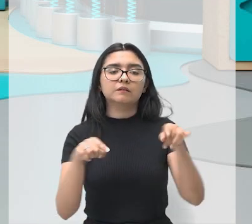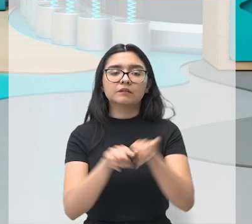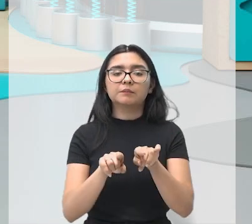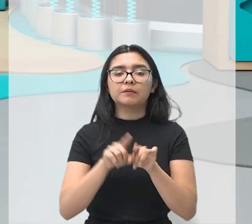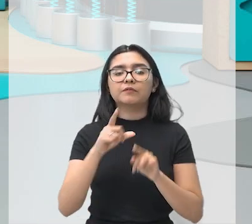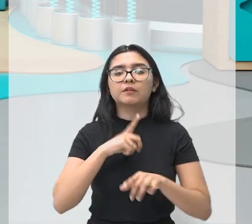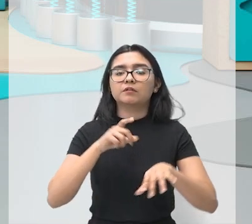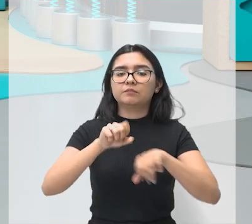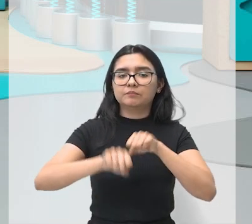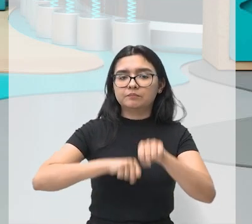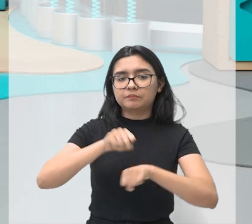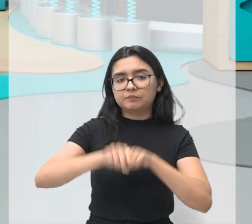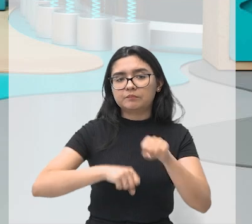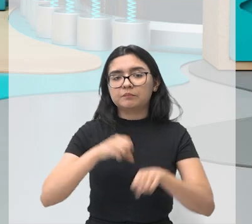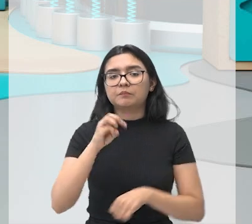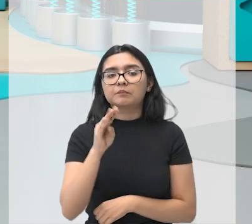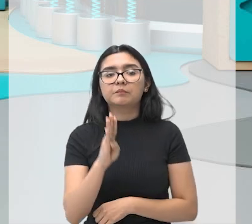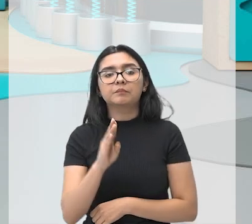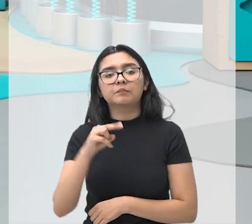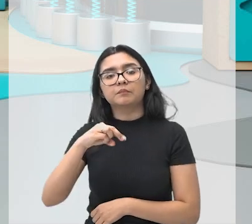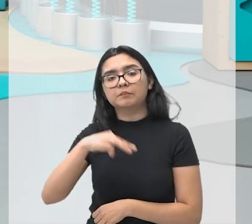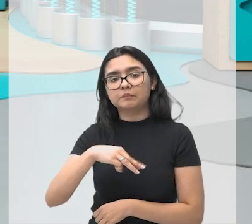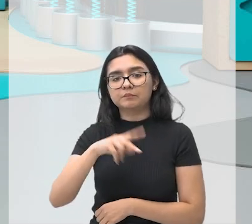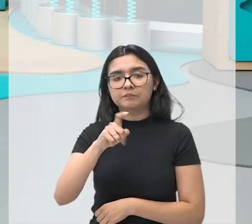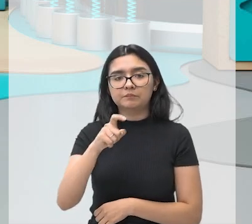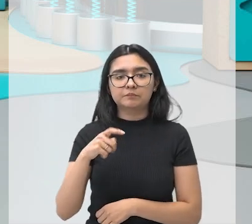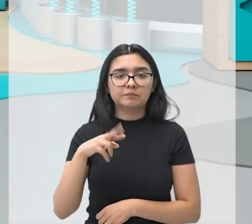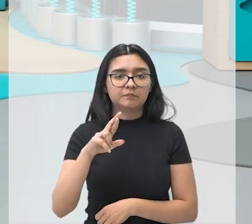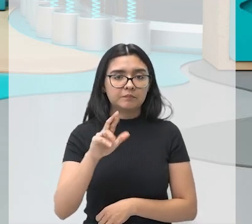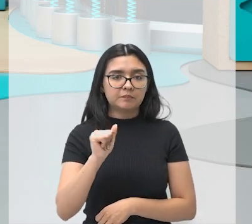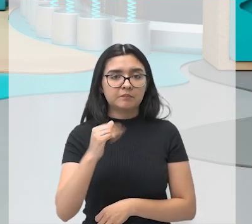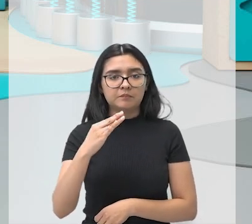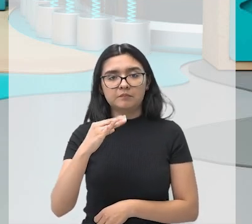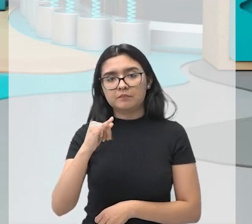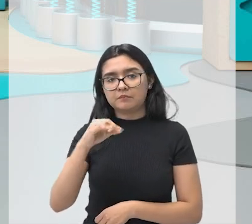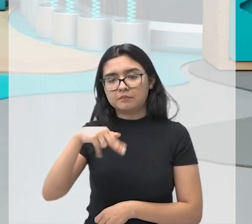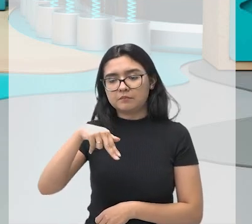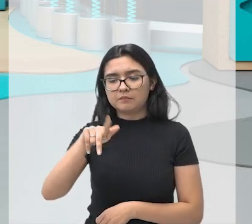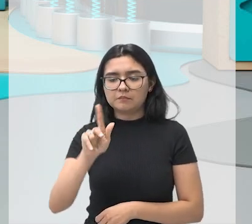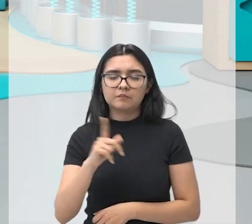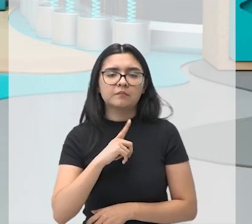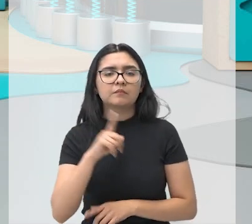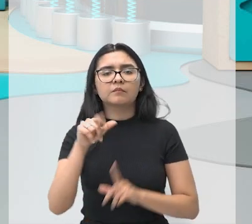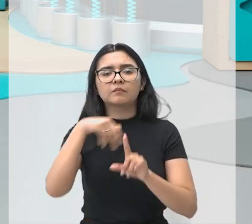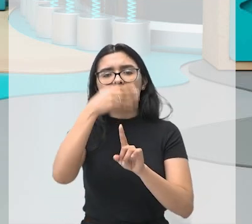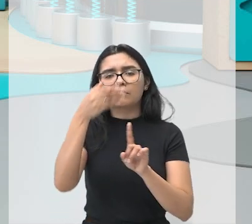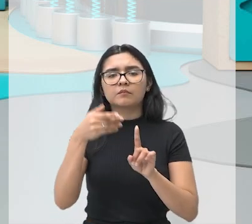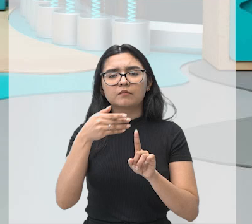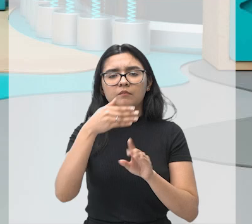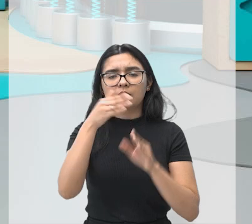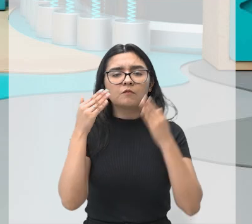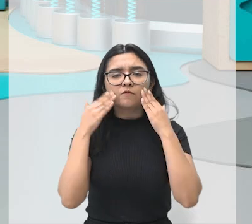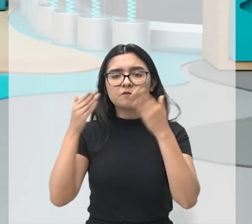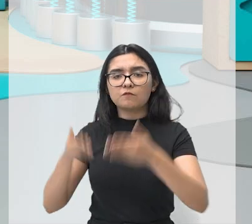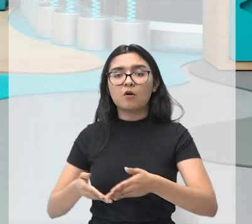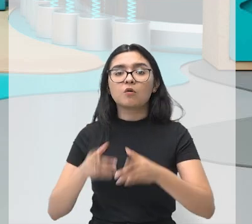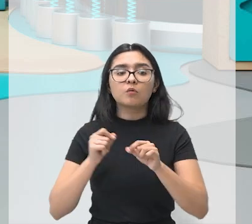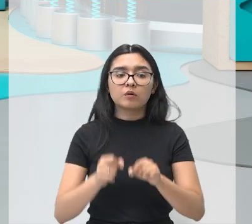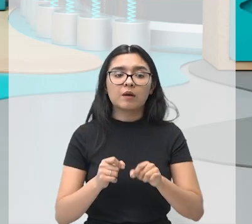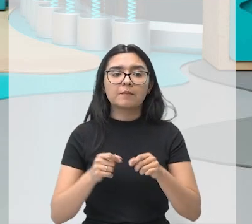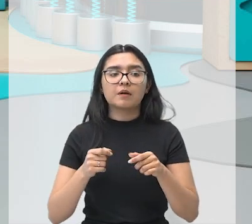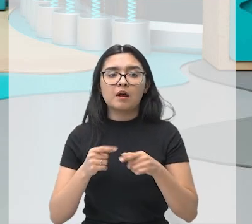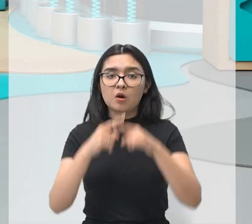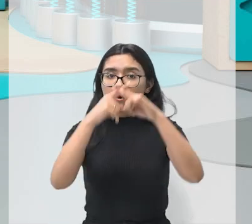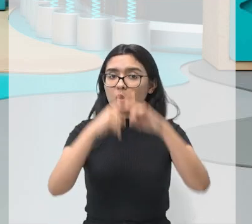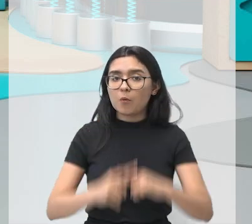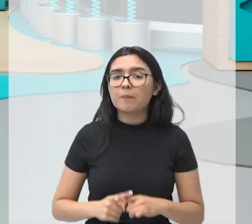também o ciclismo BMX em outra modalidade, que é o racing, que é o estilo voltado ali mais para corrida, ok? Para